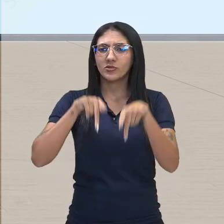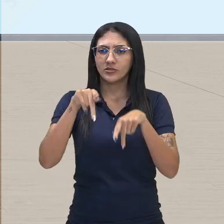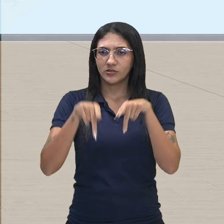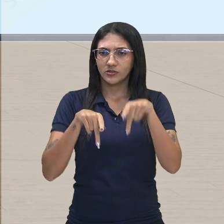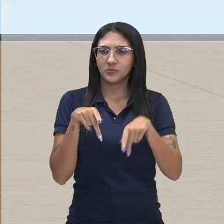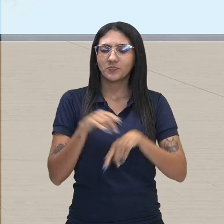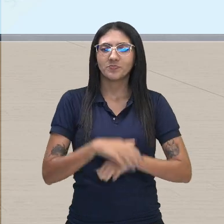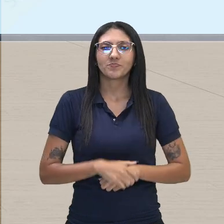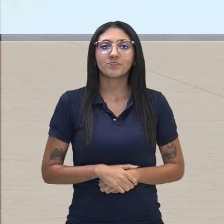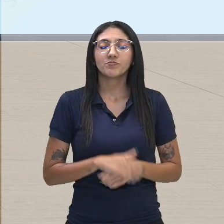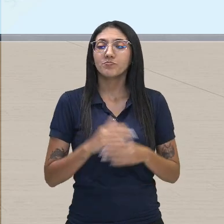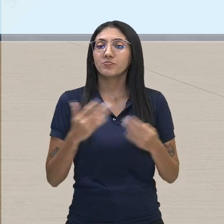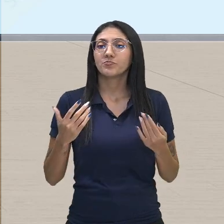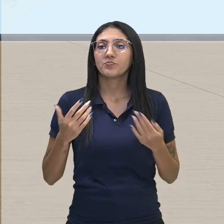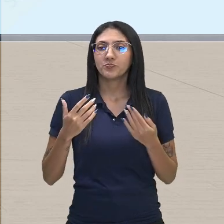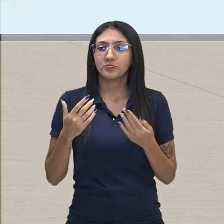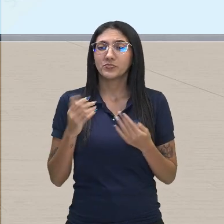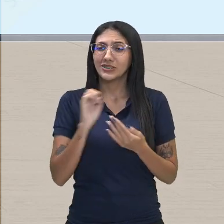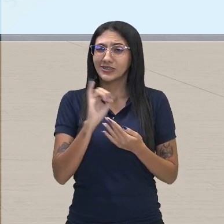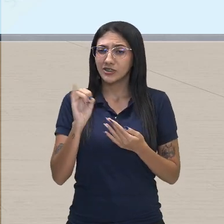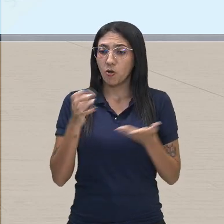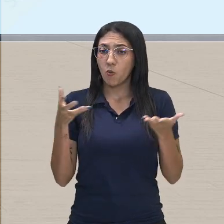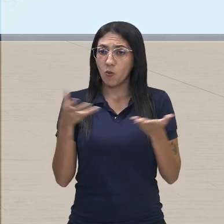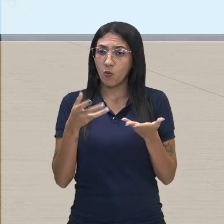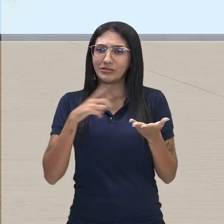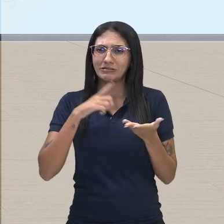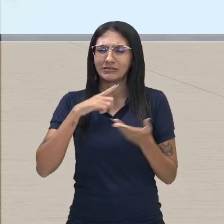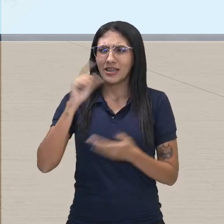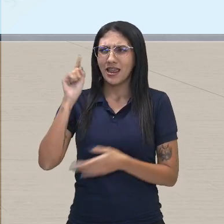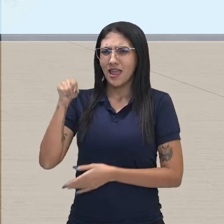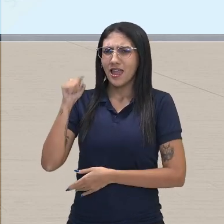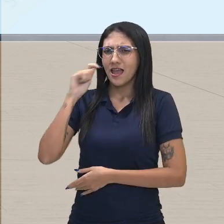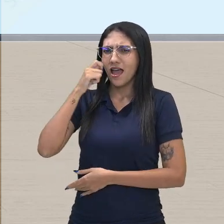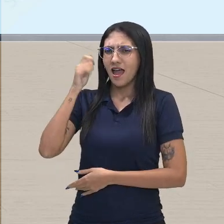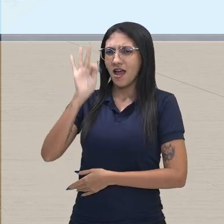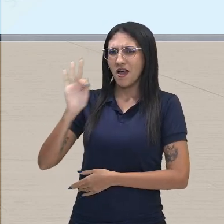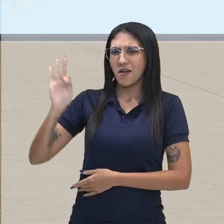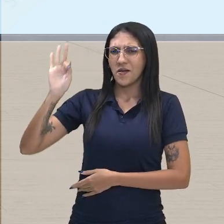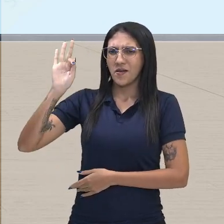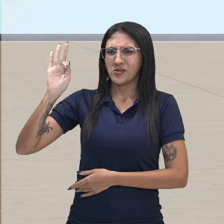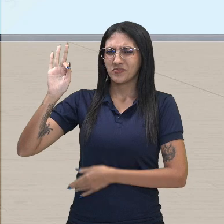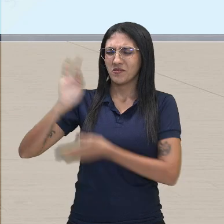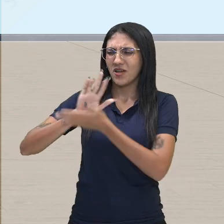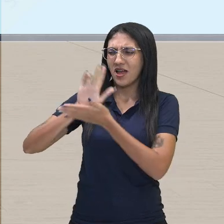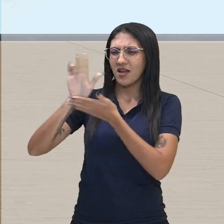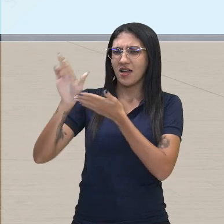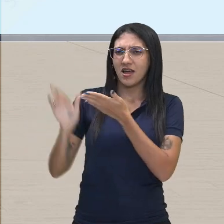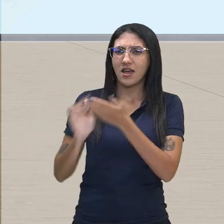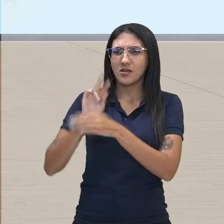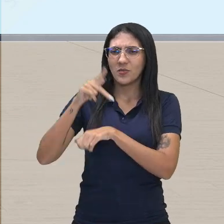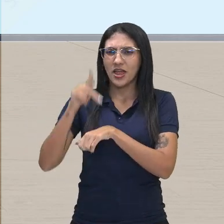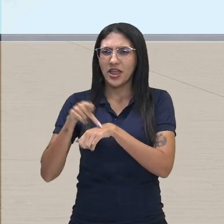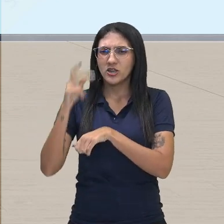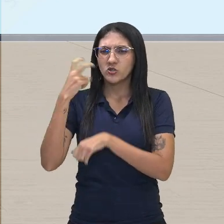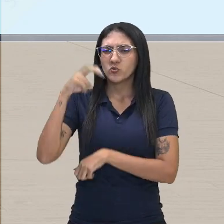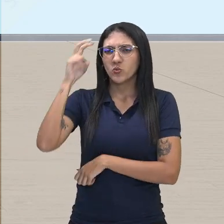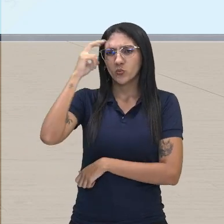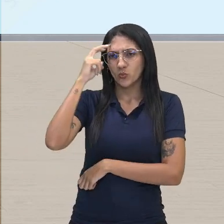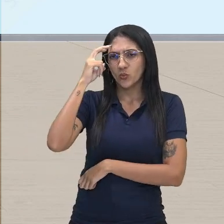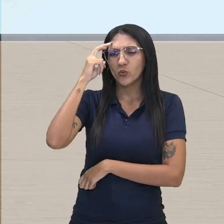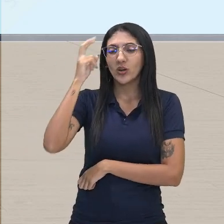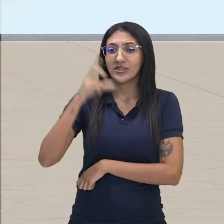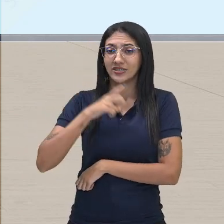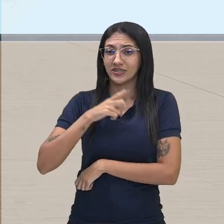seja, se hoje nós temos uma África tão diversa, né, na quantidade de países e de culturas que estão contidas